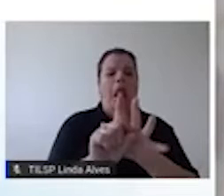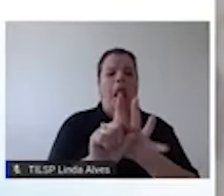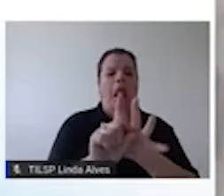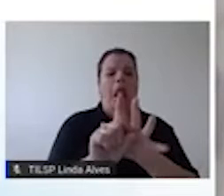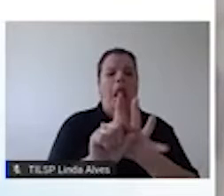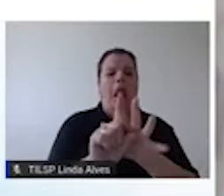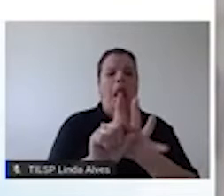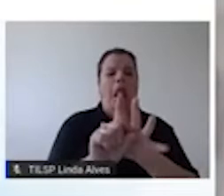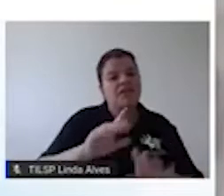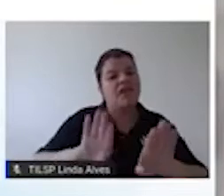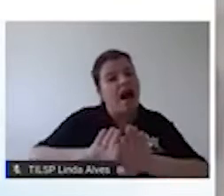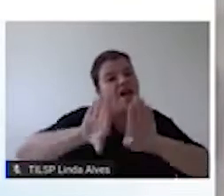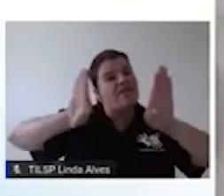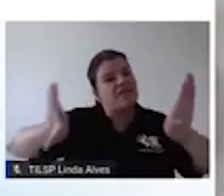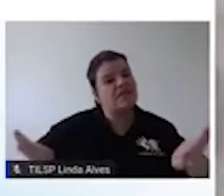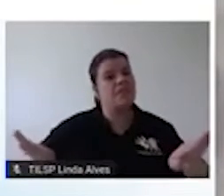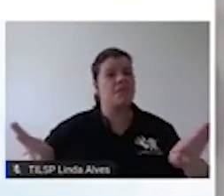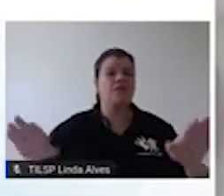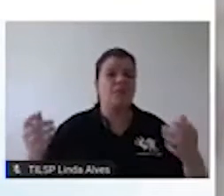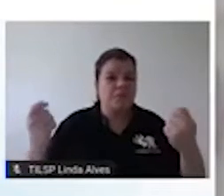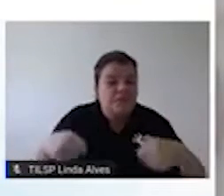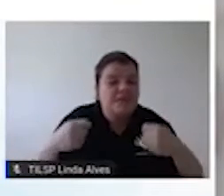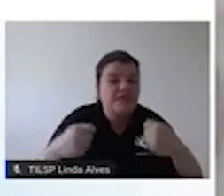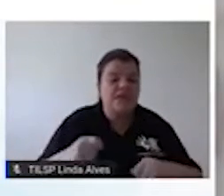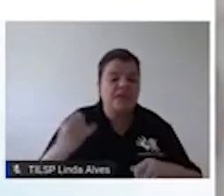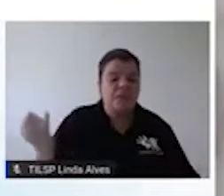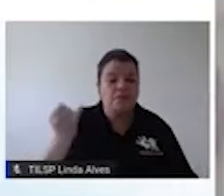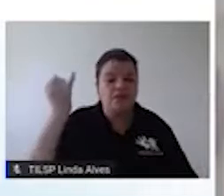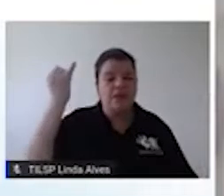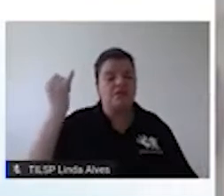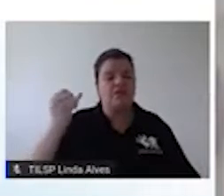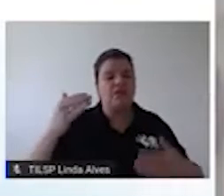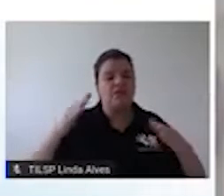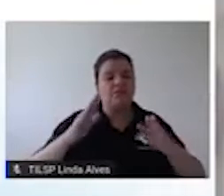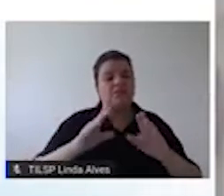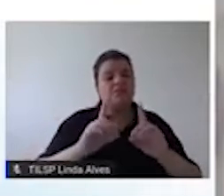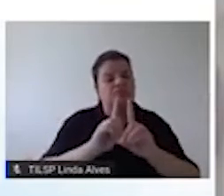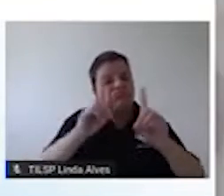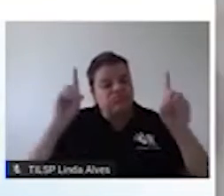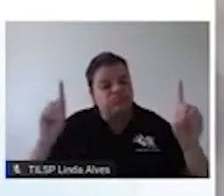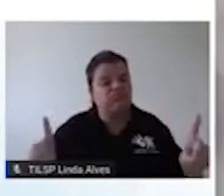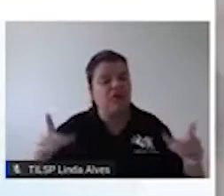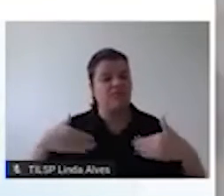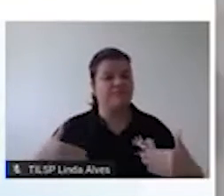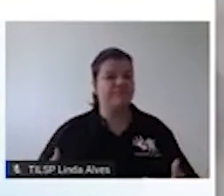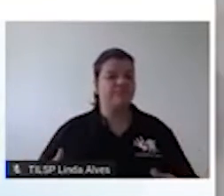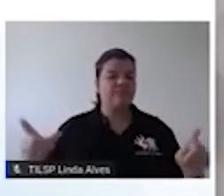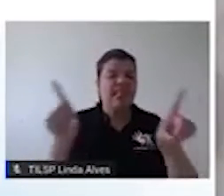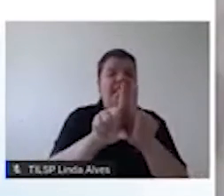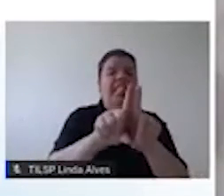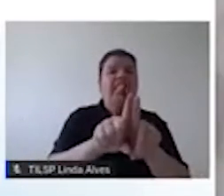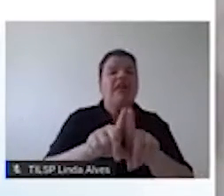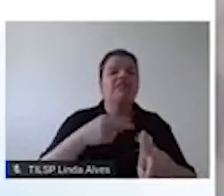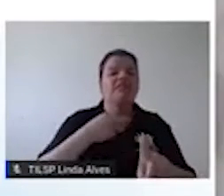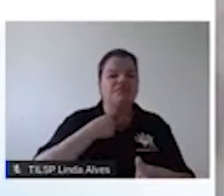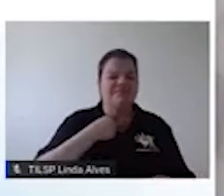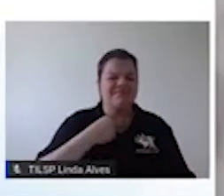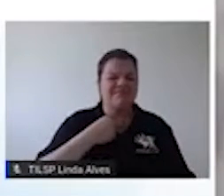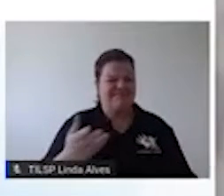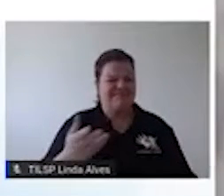afastamento social, não é? Mas é um afastamento físico, não é? E disse que não se